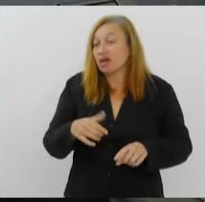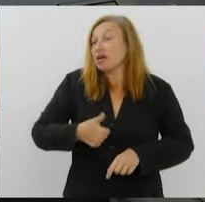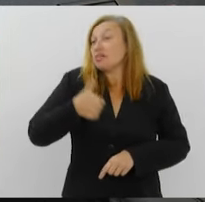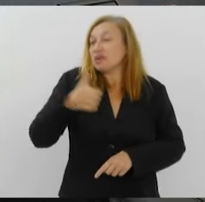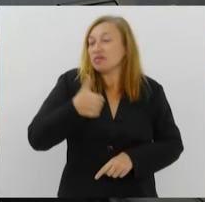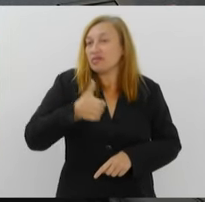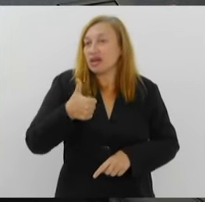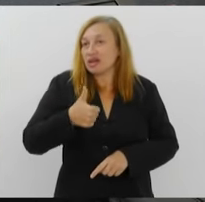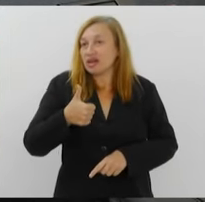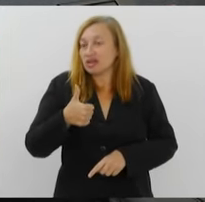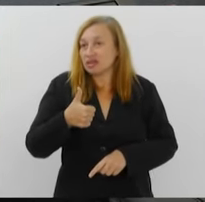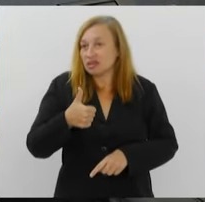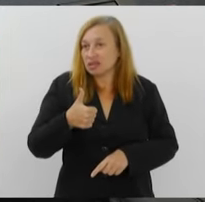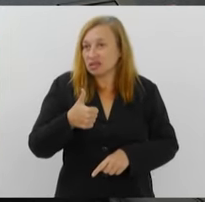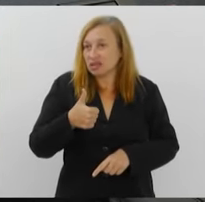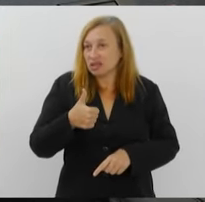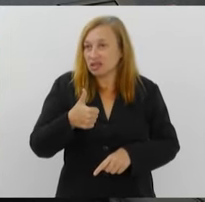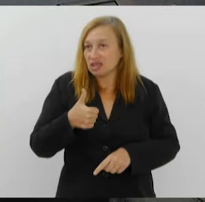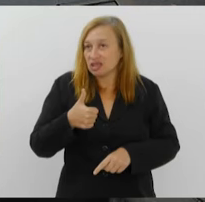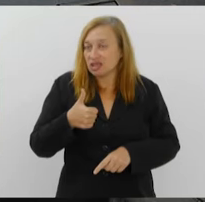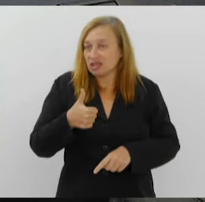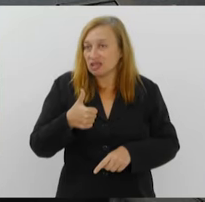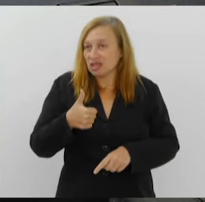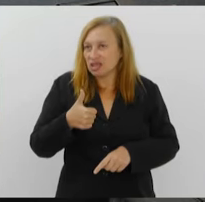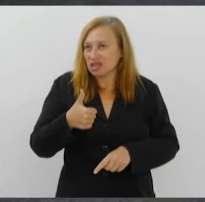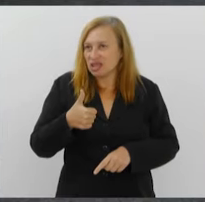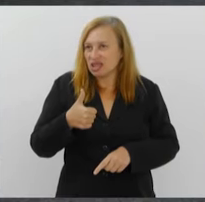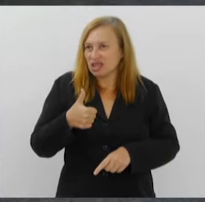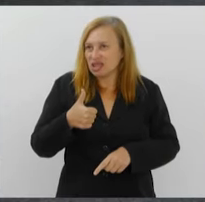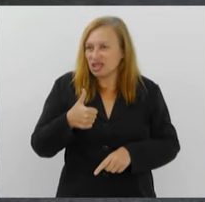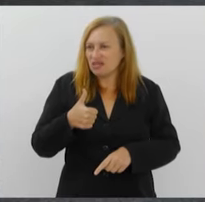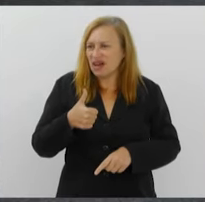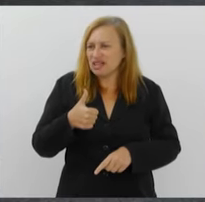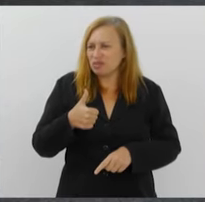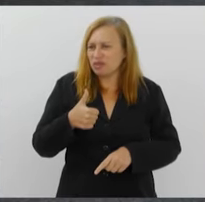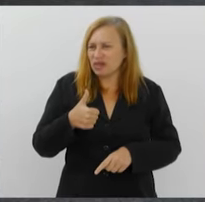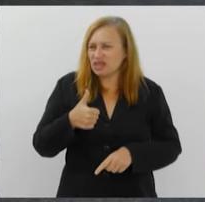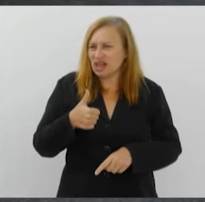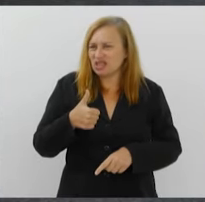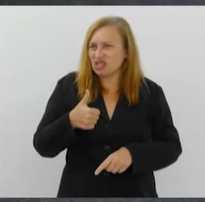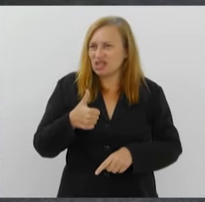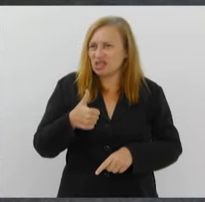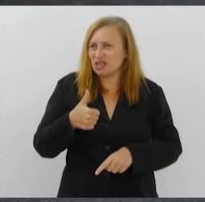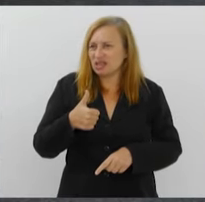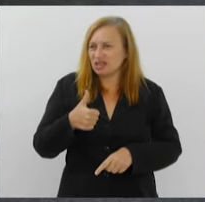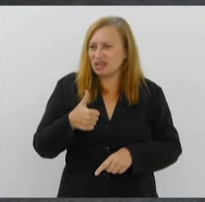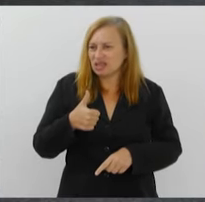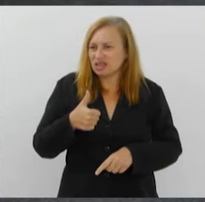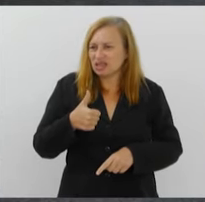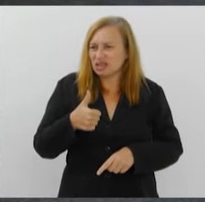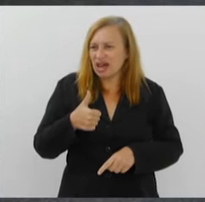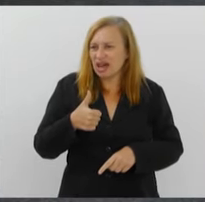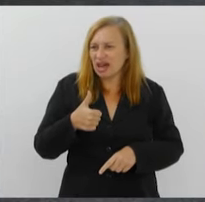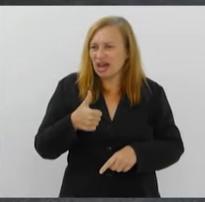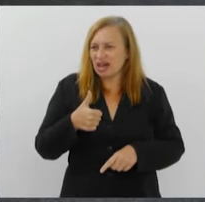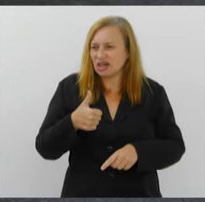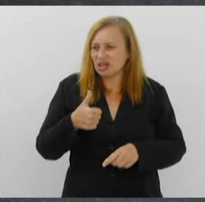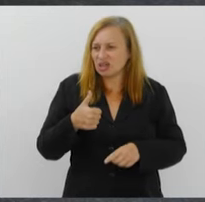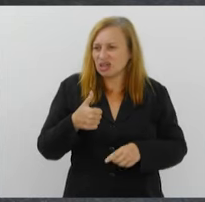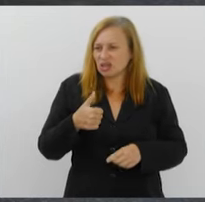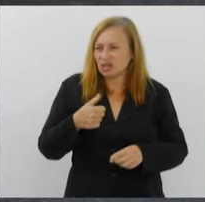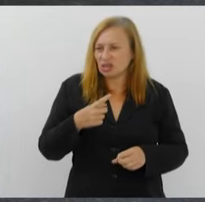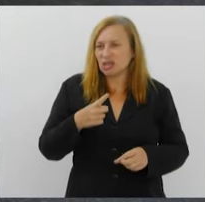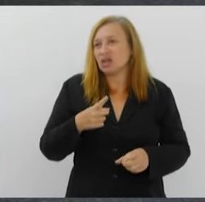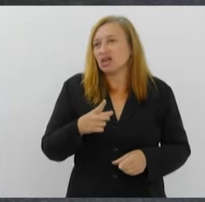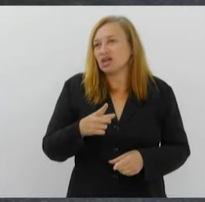é invasão de privacidade. Eu possa estar conversando uma coisa íntima com a minha esposa ou algo com meu filho, que não